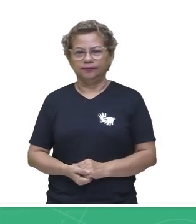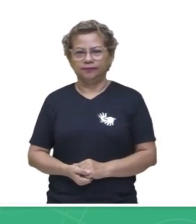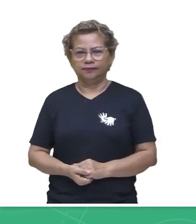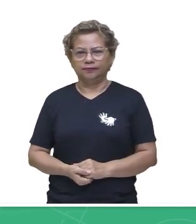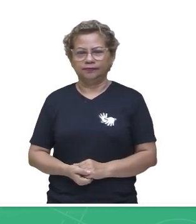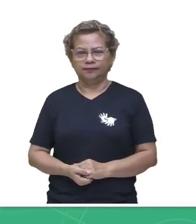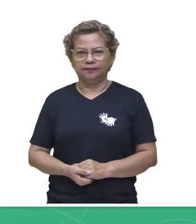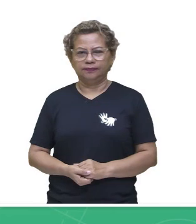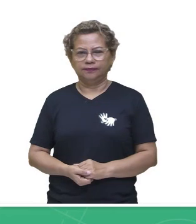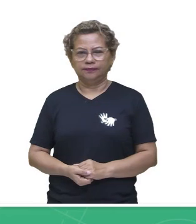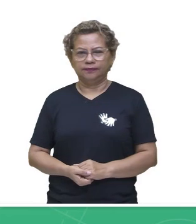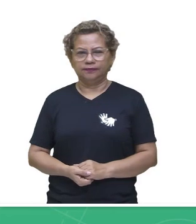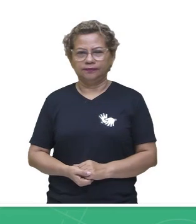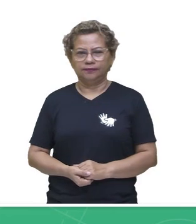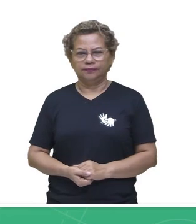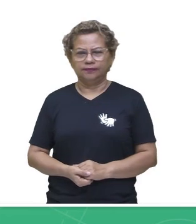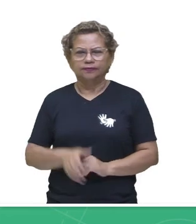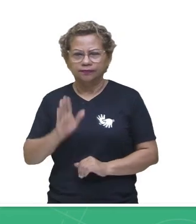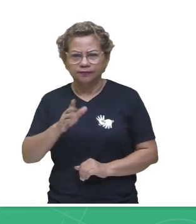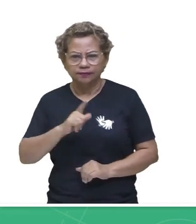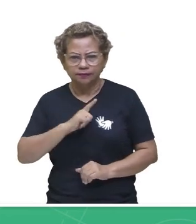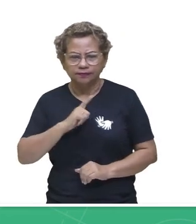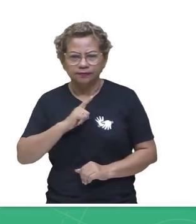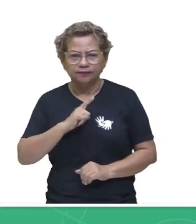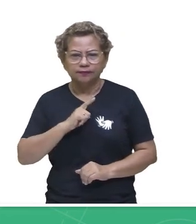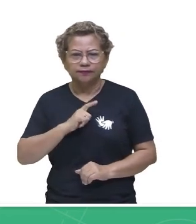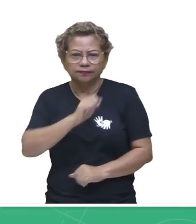Temos alguma resposta, diretor?